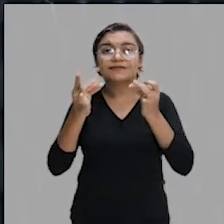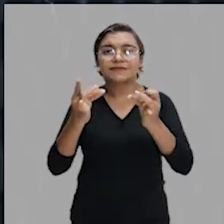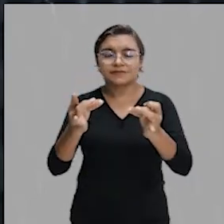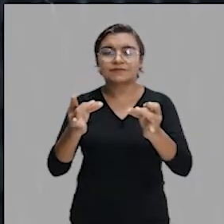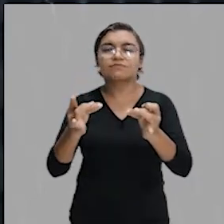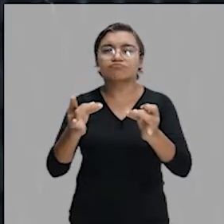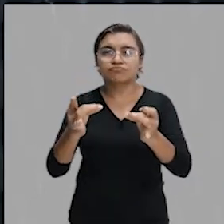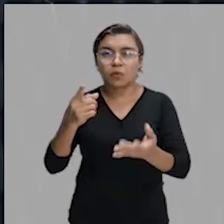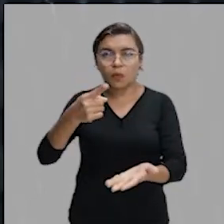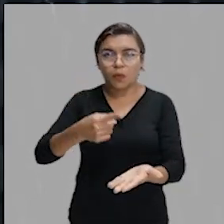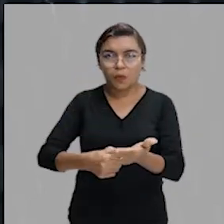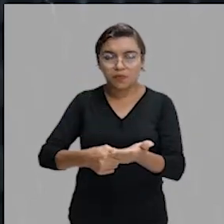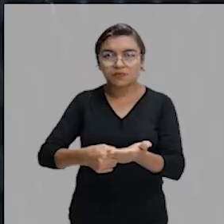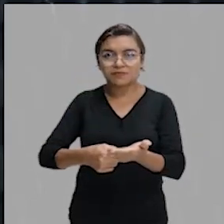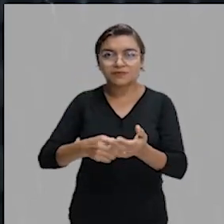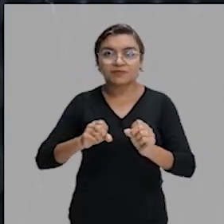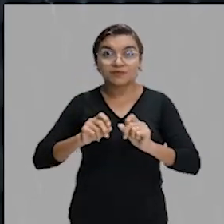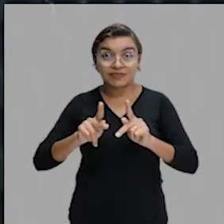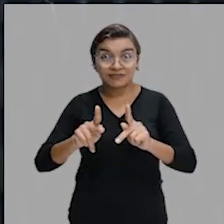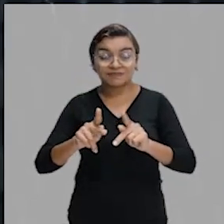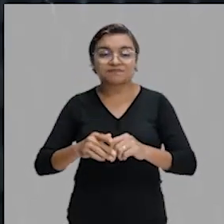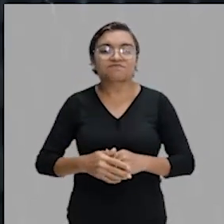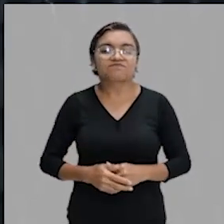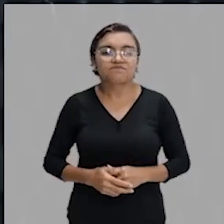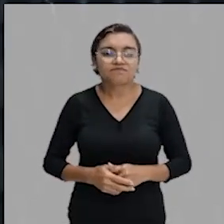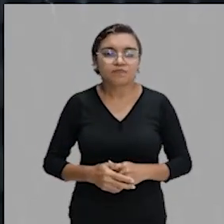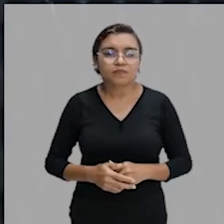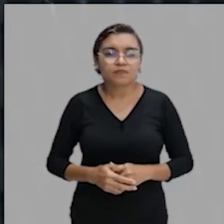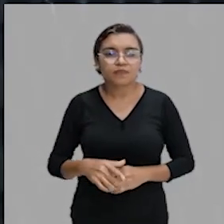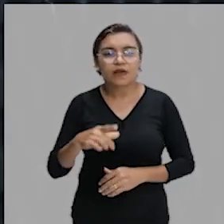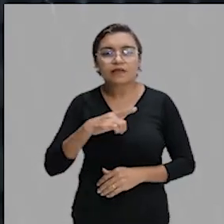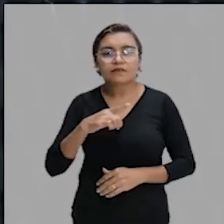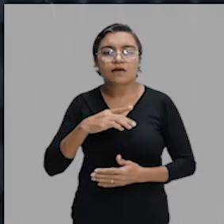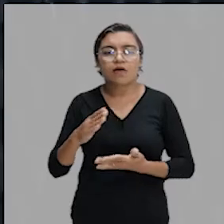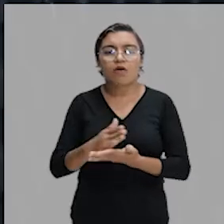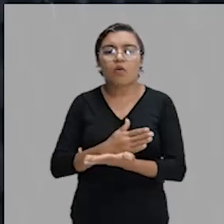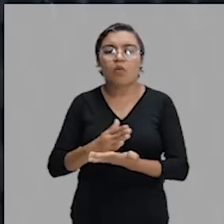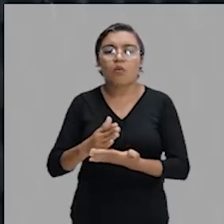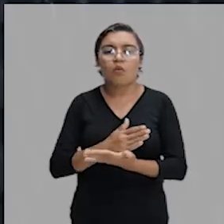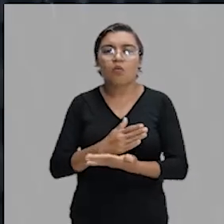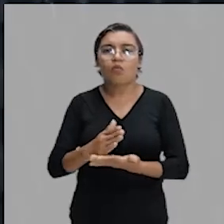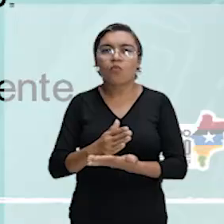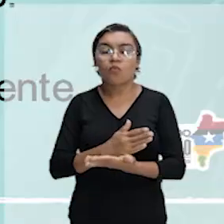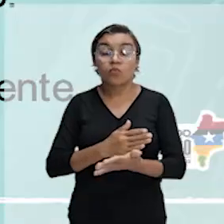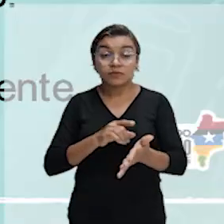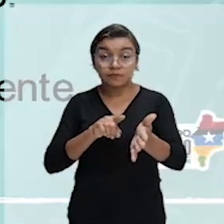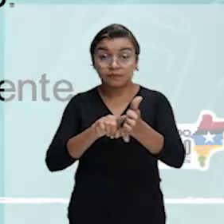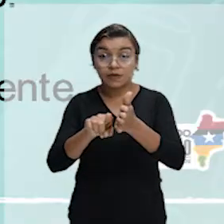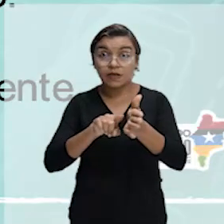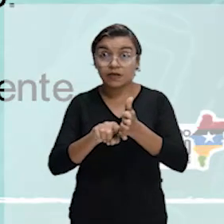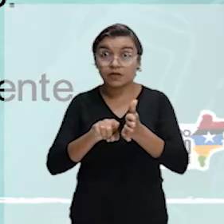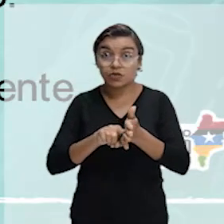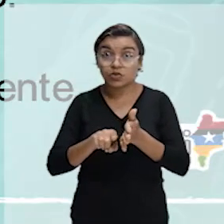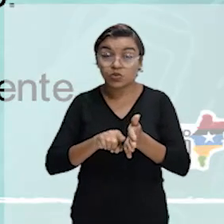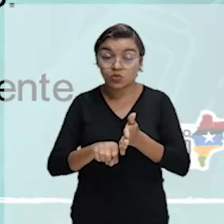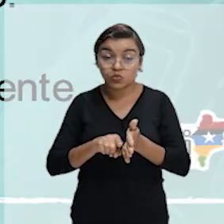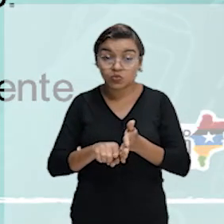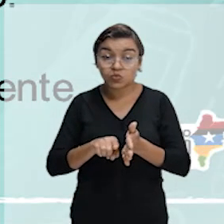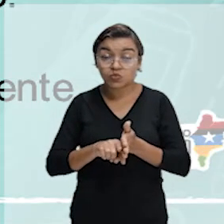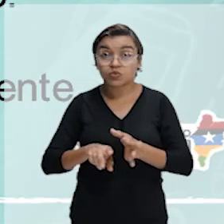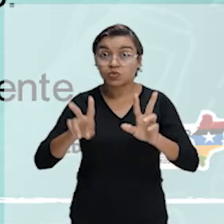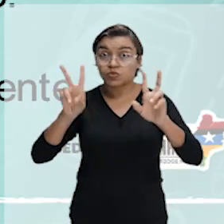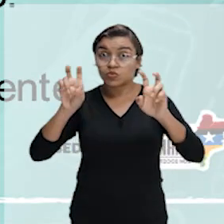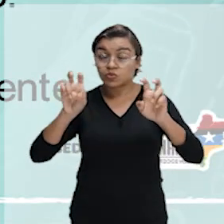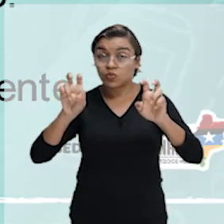do teu compromisso, correto? Então, vejamos aqui alguns exercícios sobre as regras do silogismo,